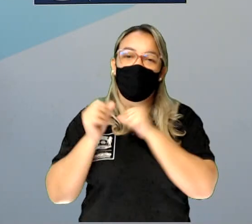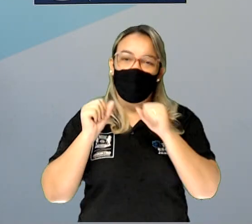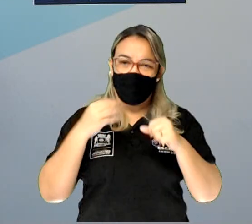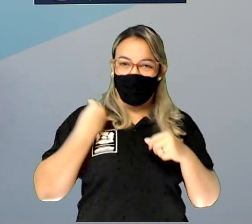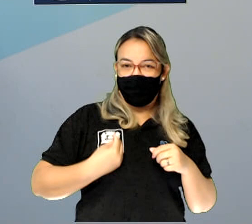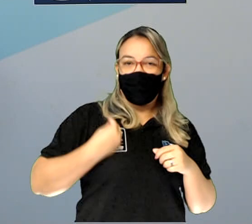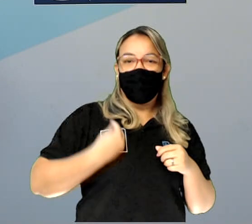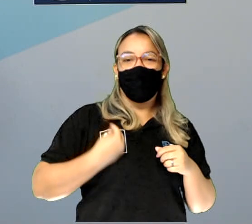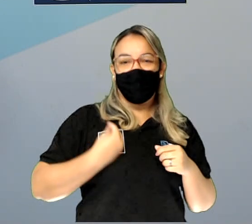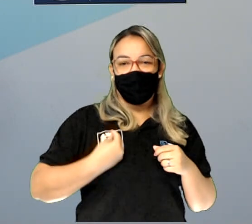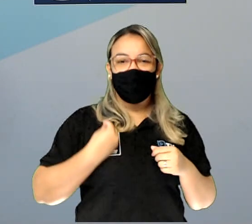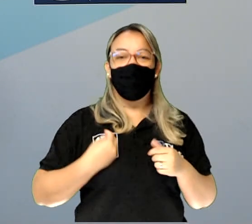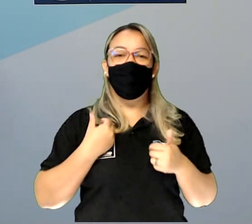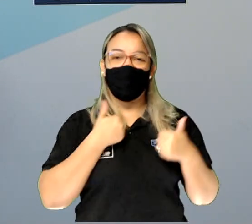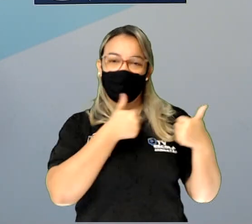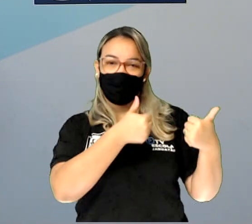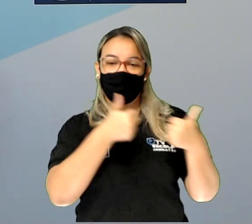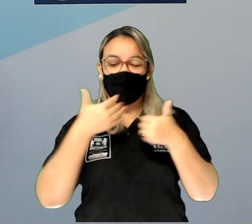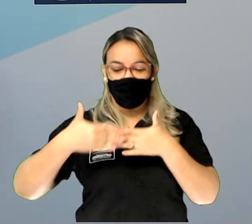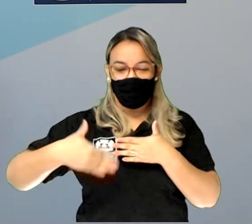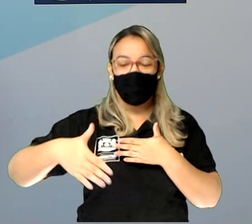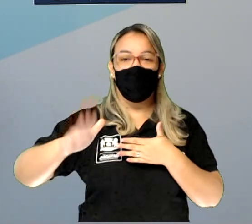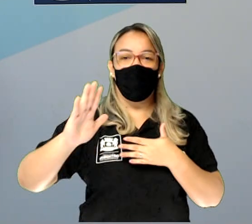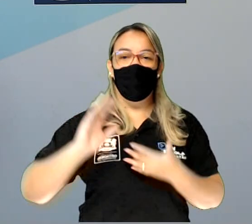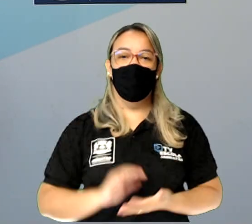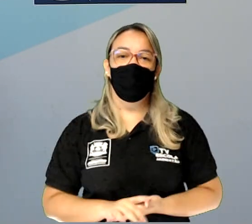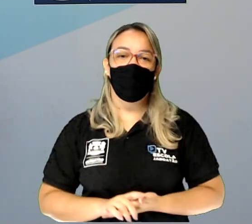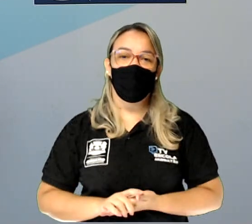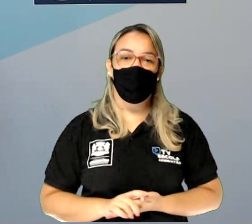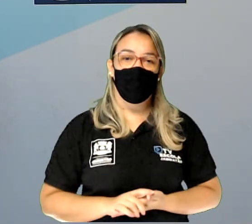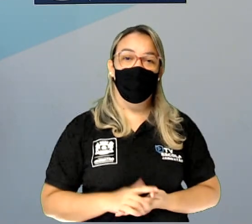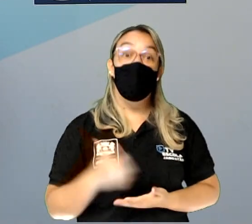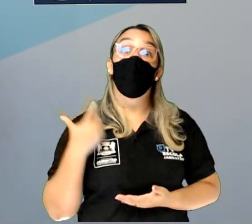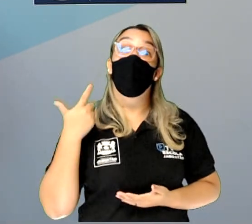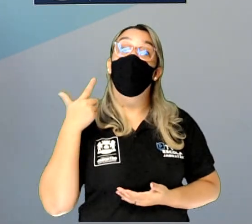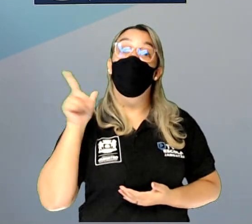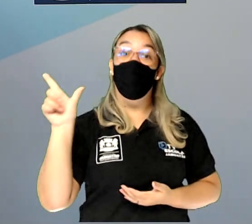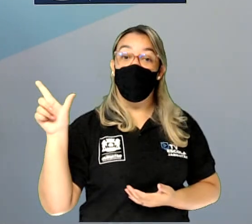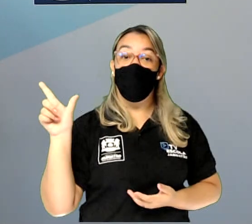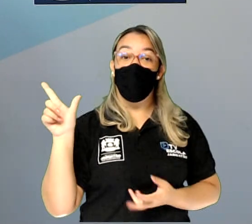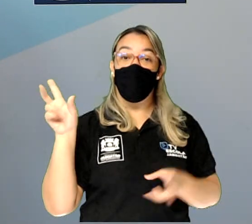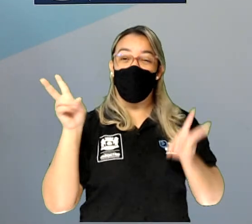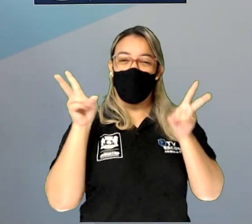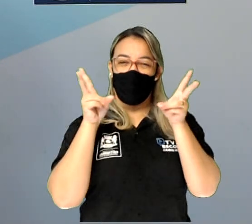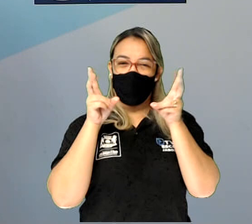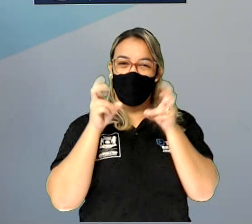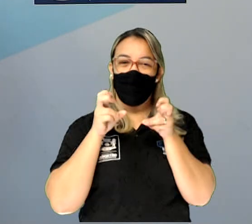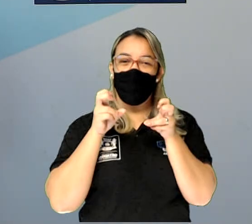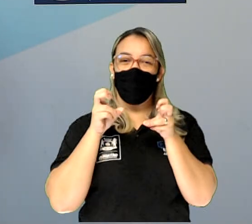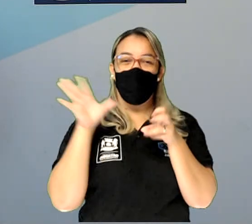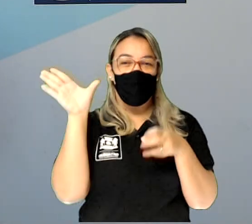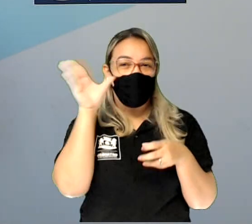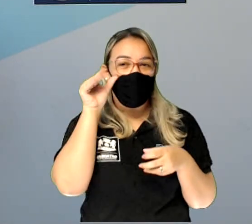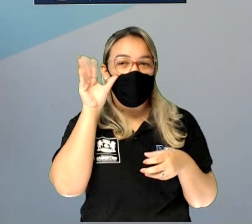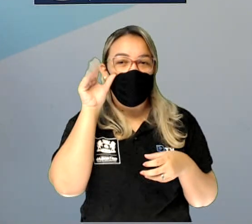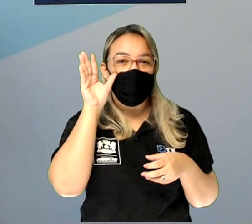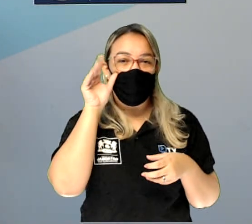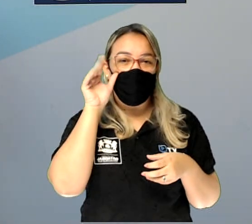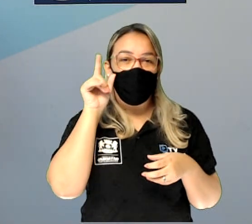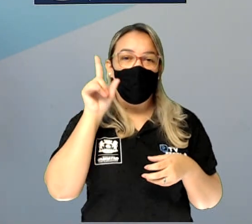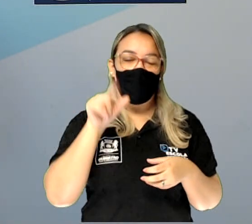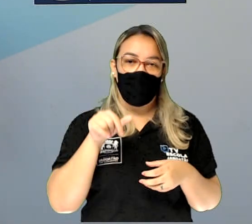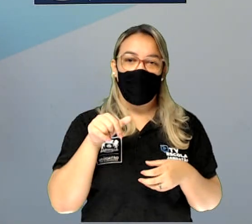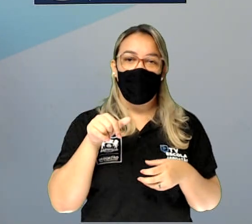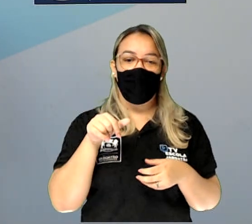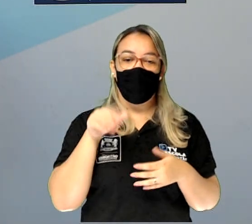sua vida, seu tempo de vida assim prolongado. Outra curiosidade que eu vou trazer para vocês é assim, existe